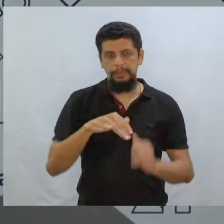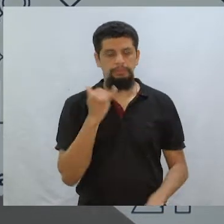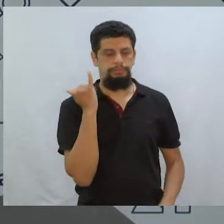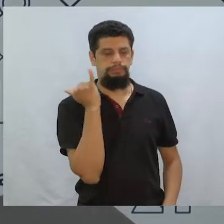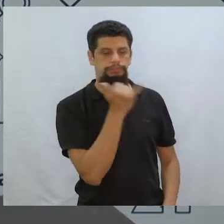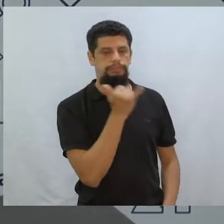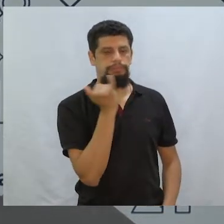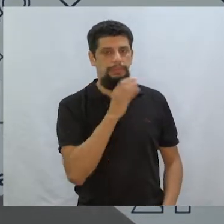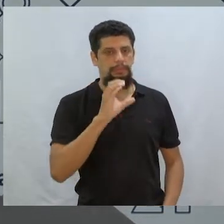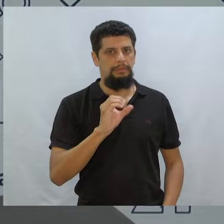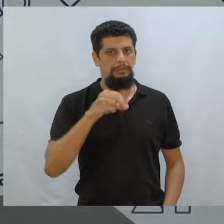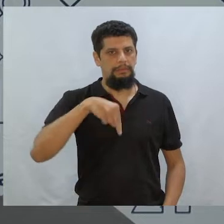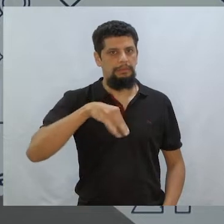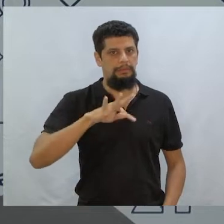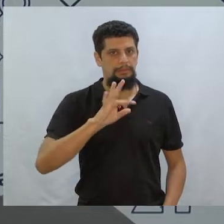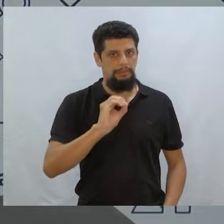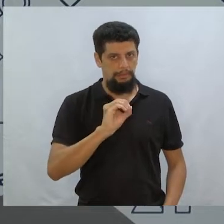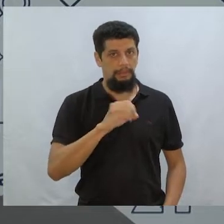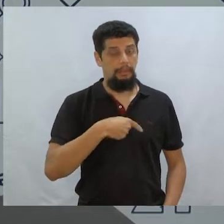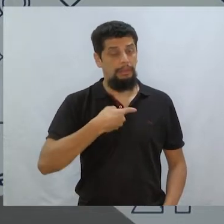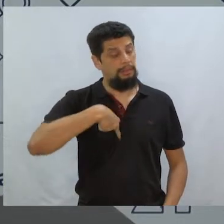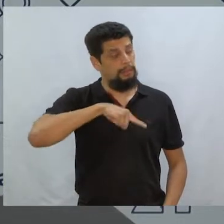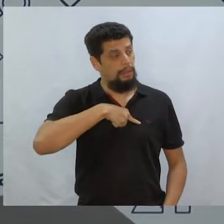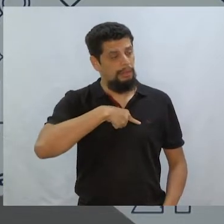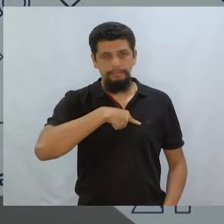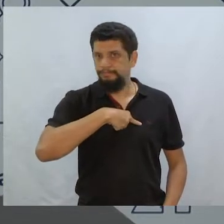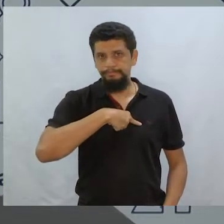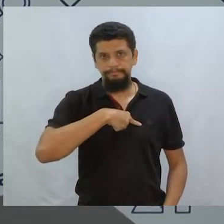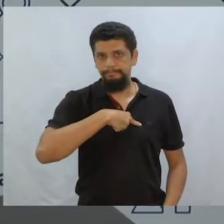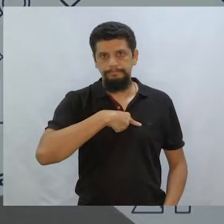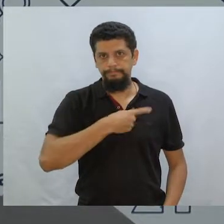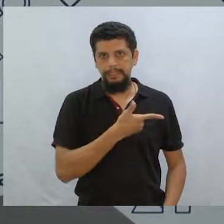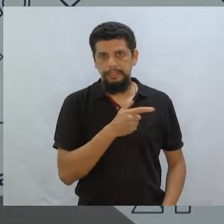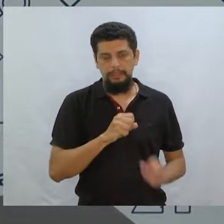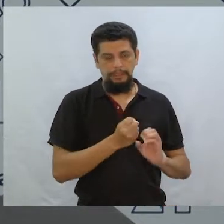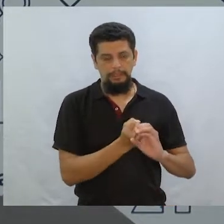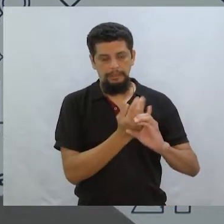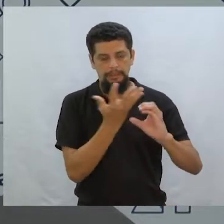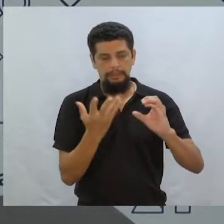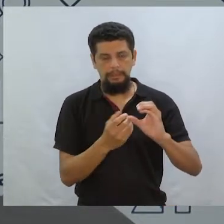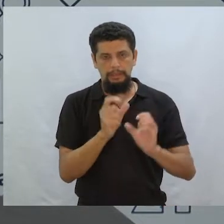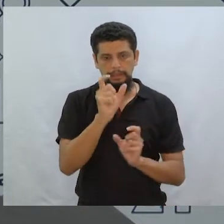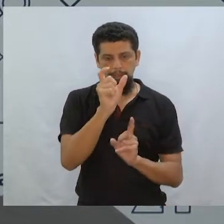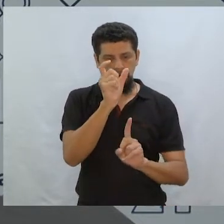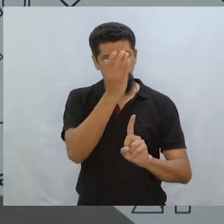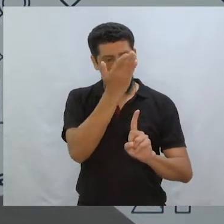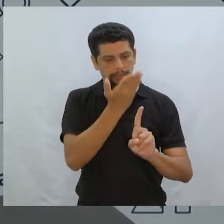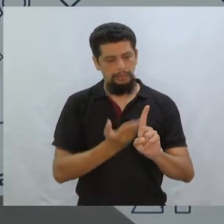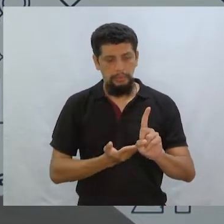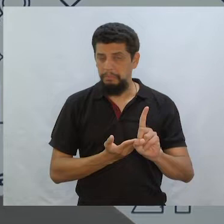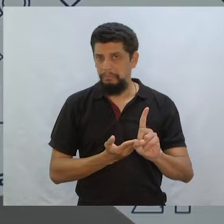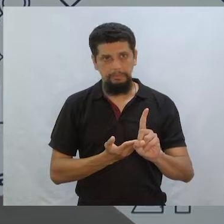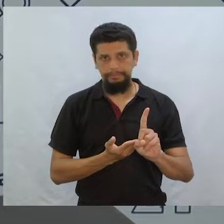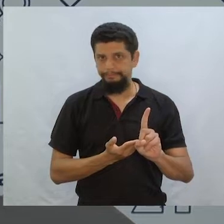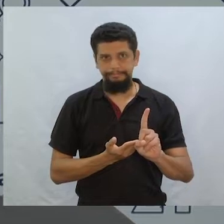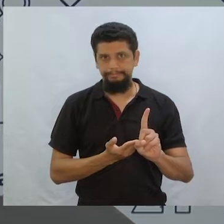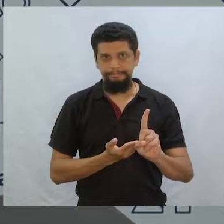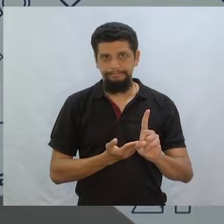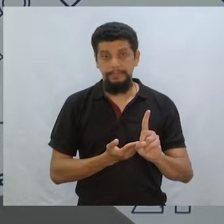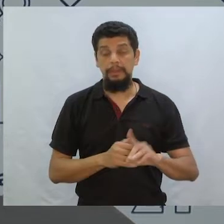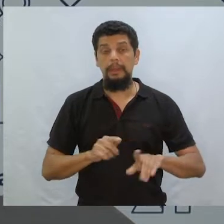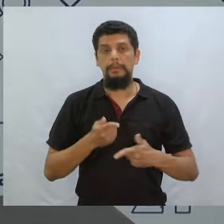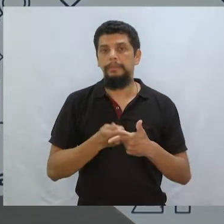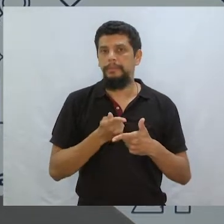contos e quando a gente fala de contos a gente não tem ali as características físicas de o personagem